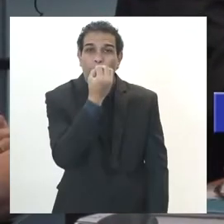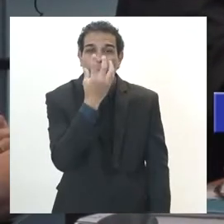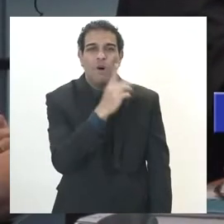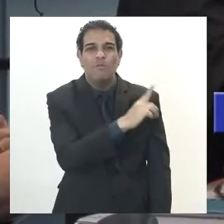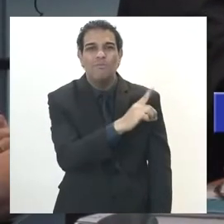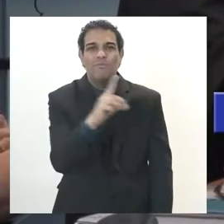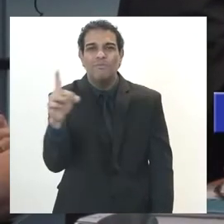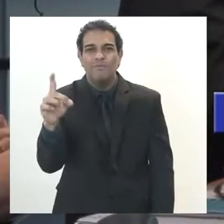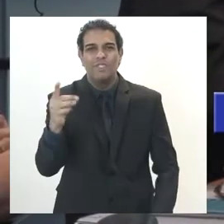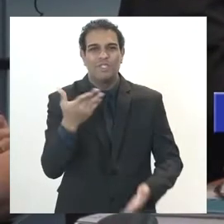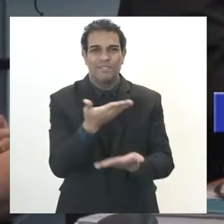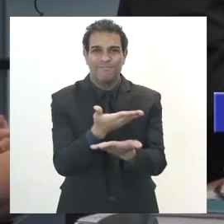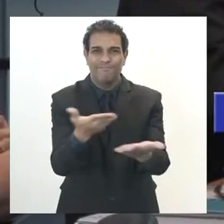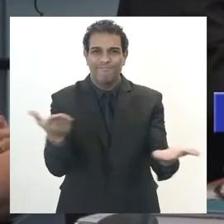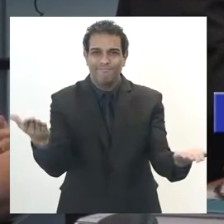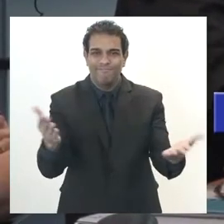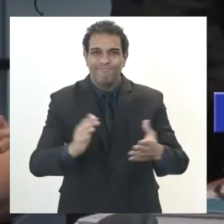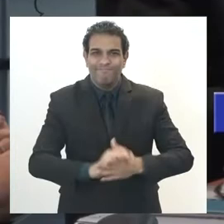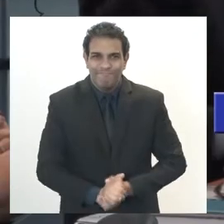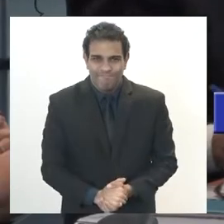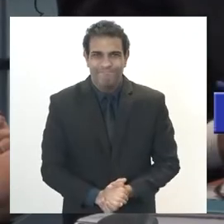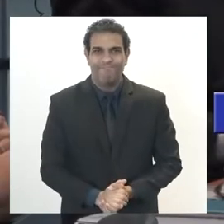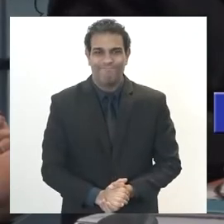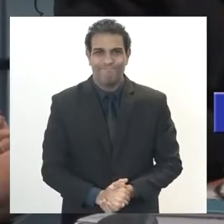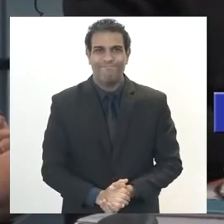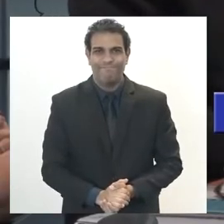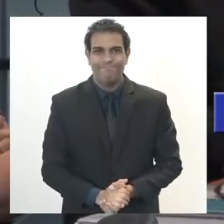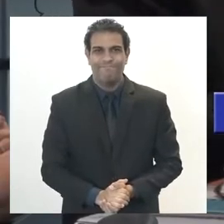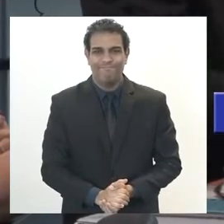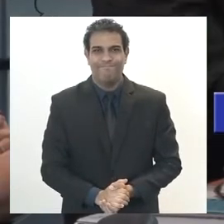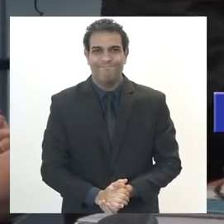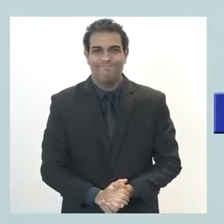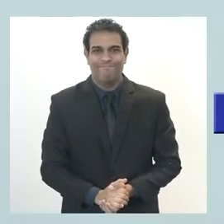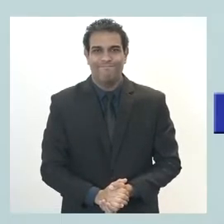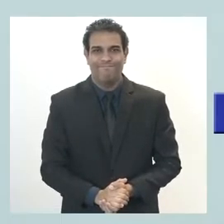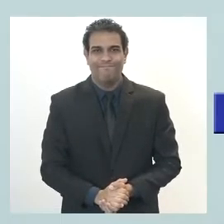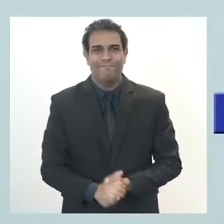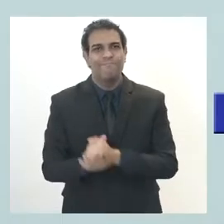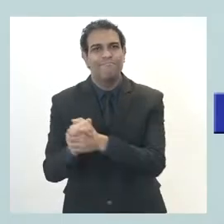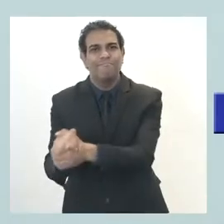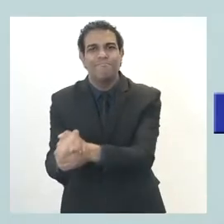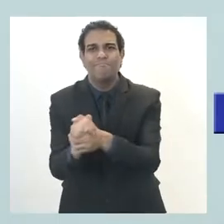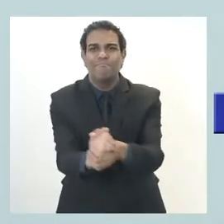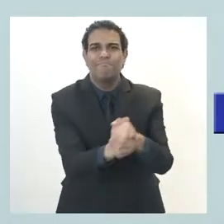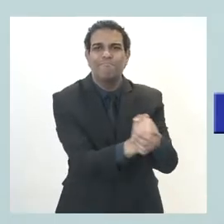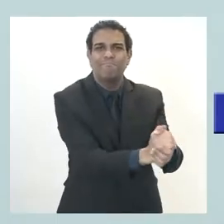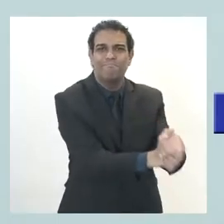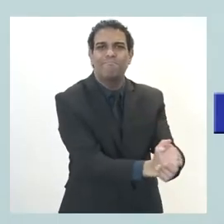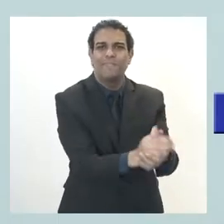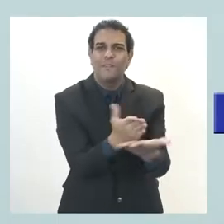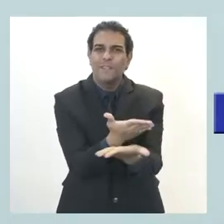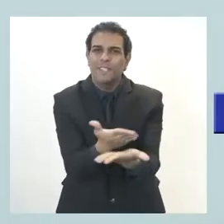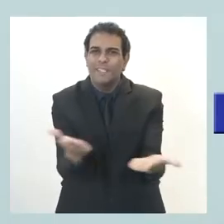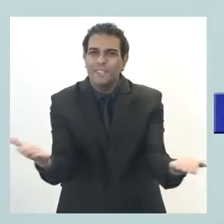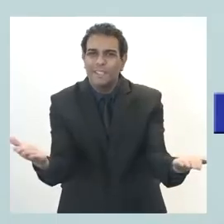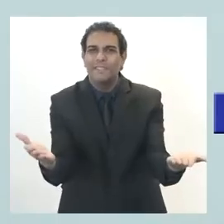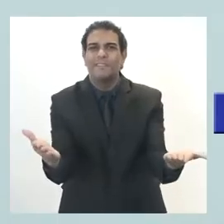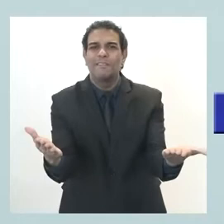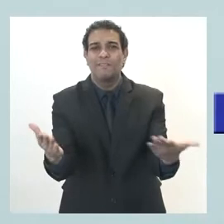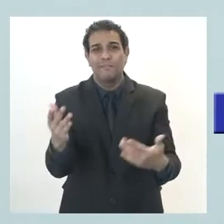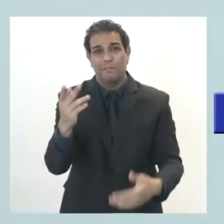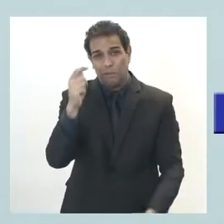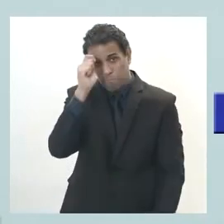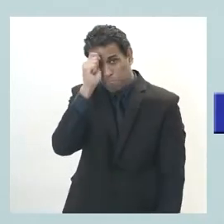todos e todas que iria inicialmente também cumprimentais saudar é o